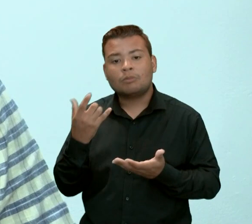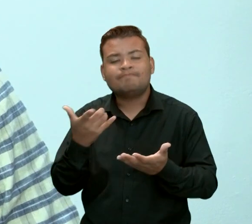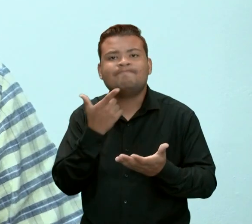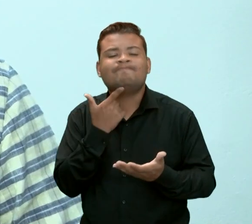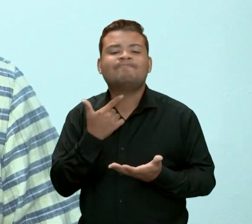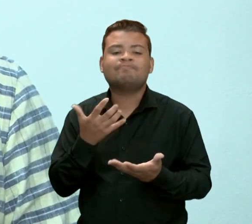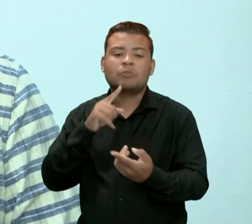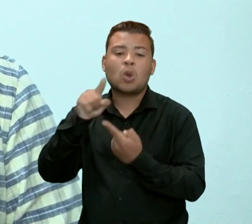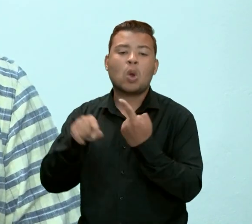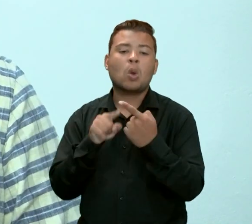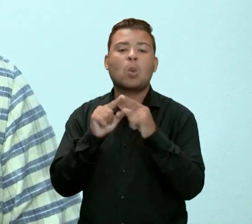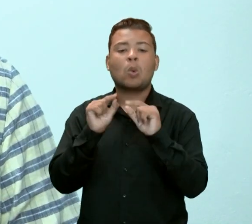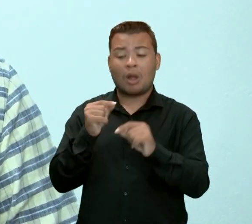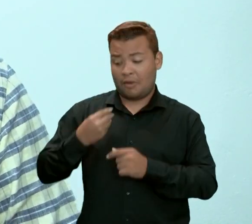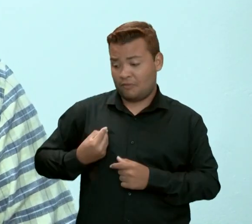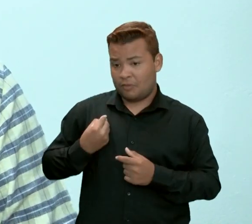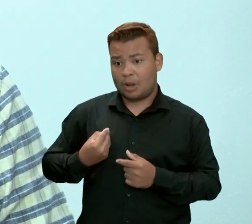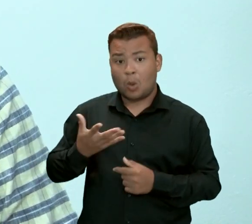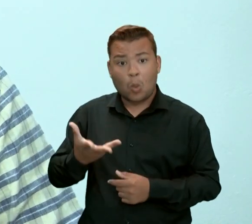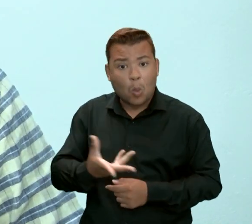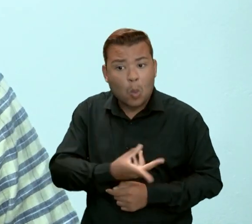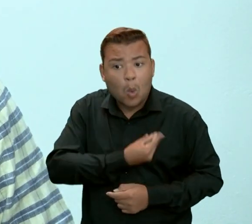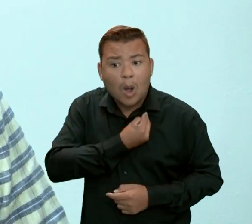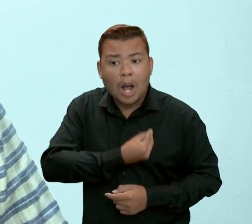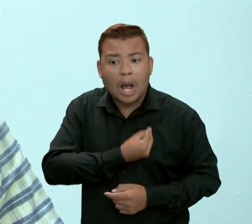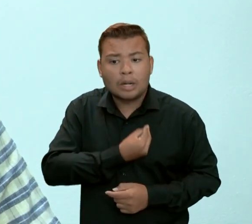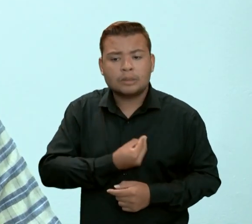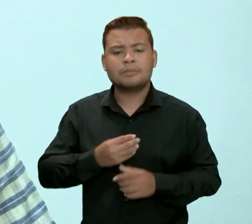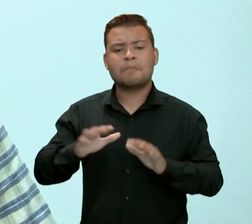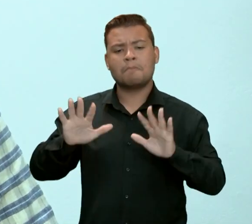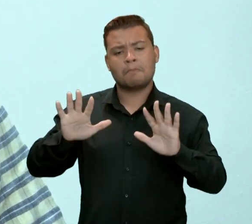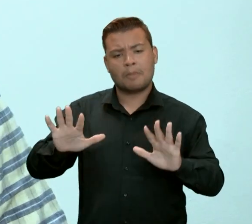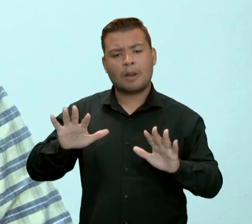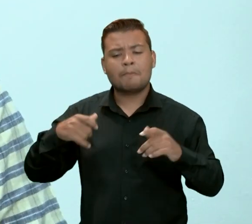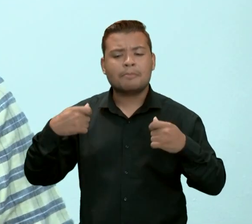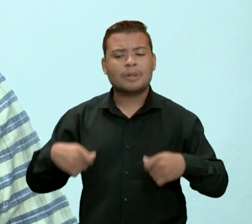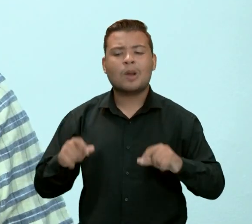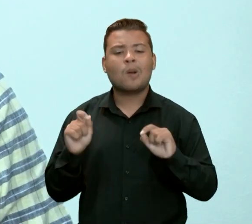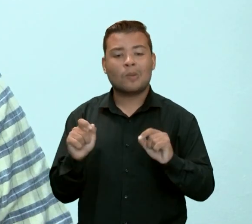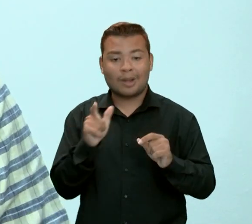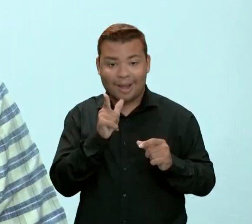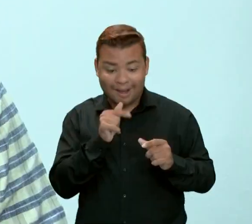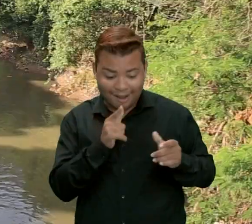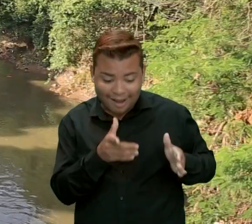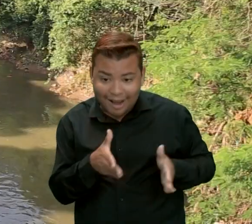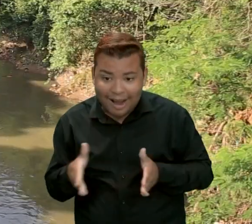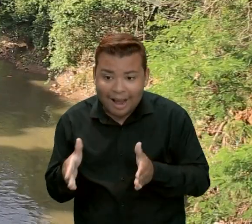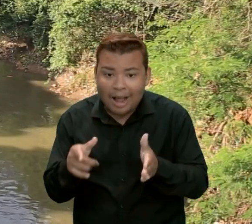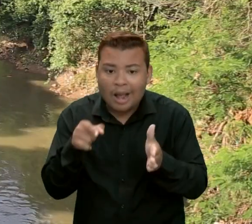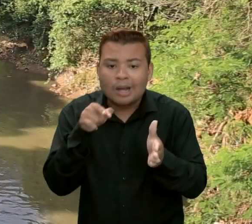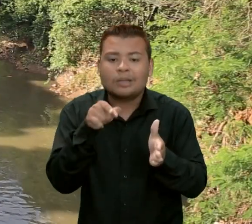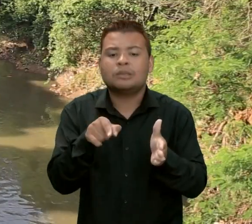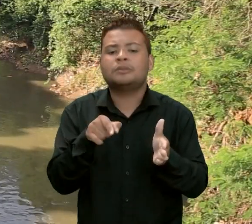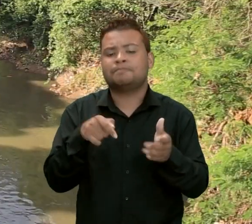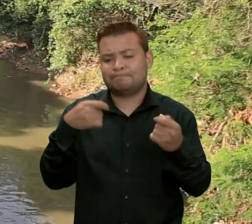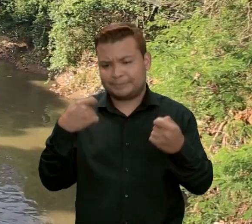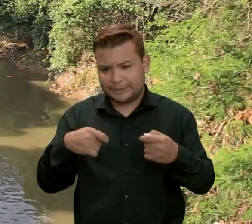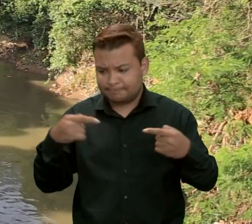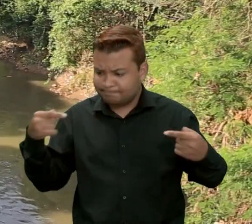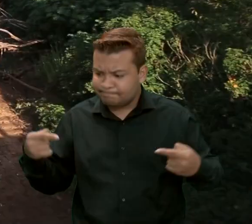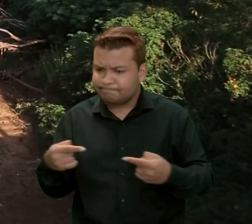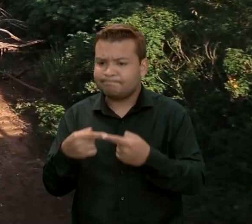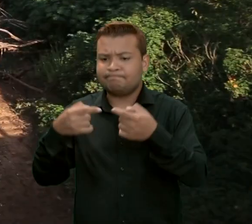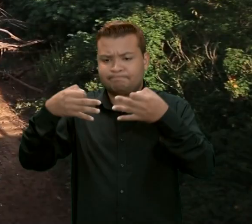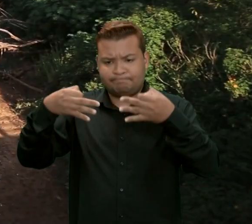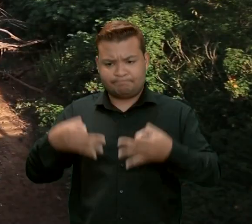vida. E para nós termos essa qualidade de vida, nada melhor do que nós termos o nosso rio, símbolo de Goiânia, ambientalmente correto,